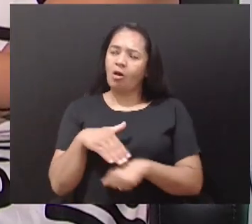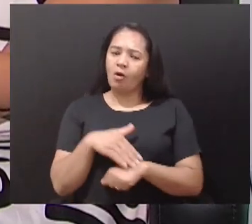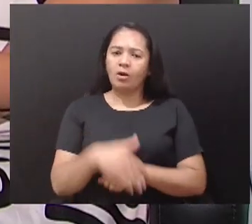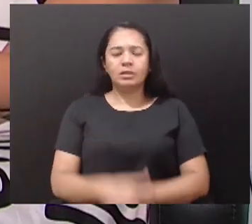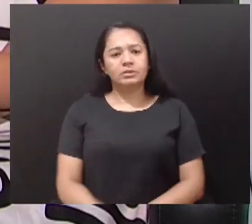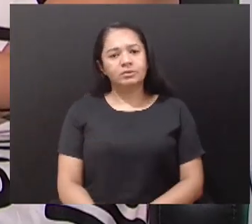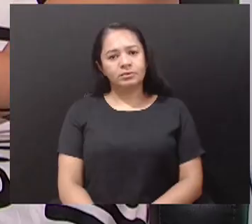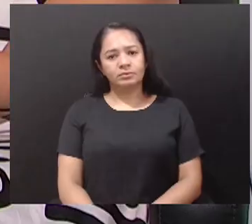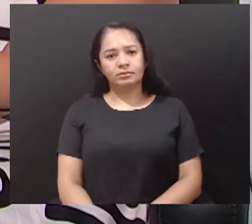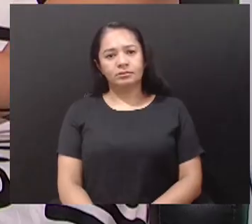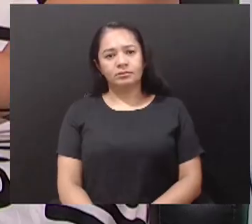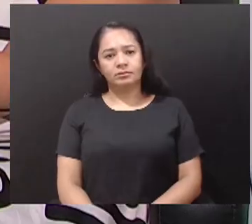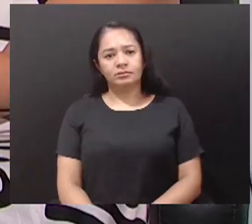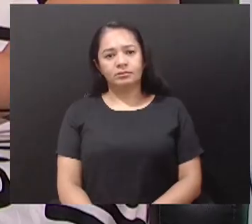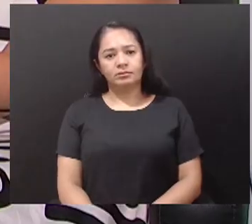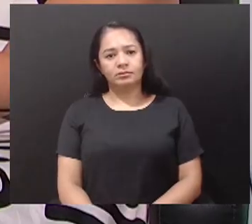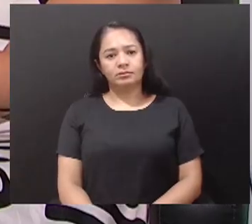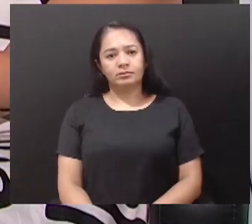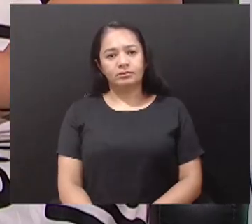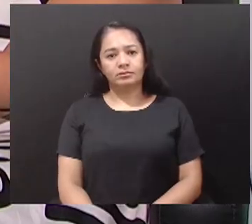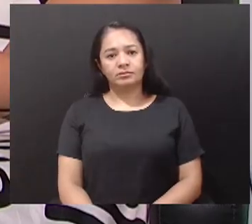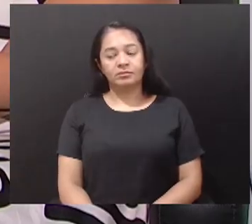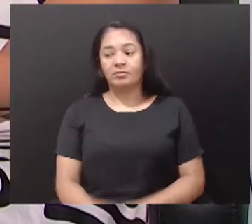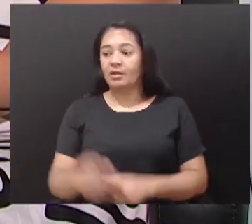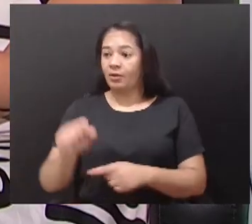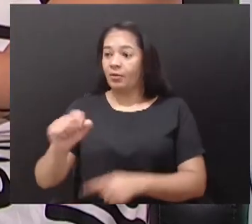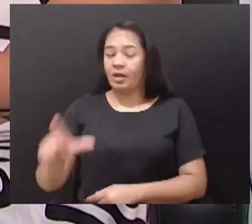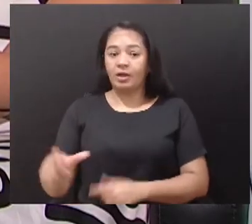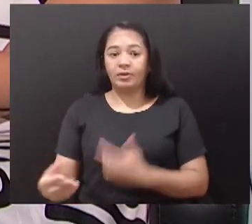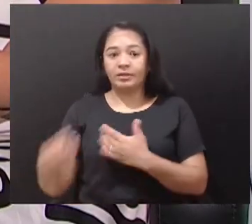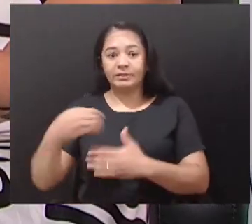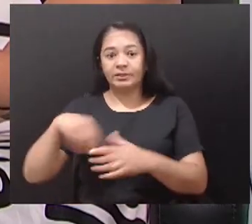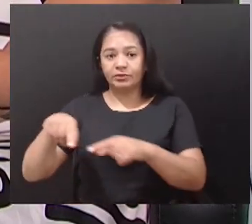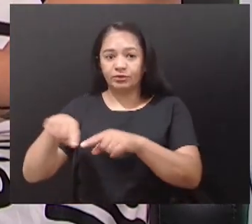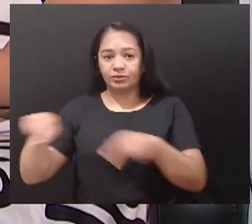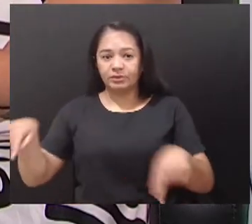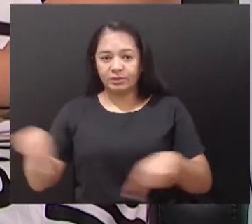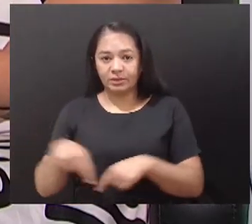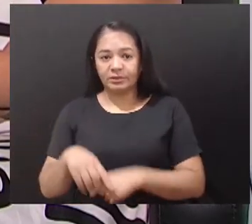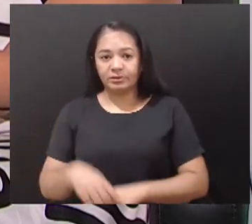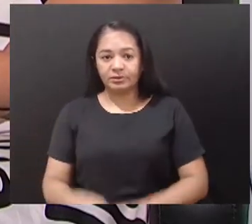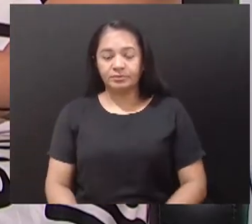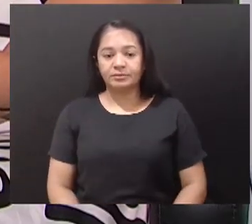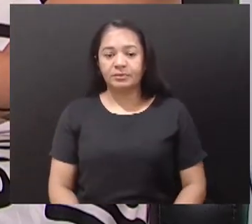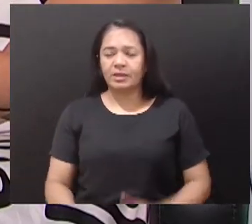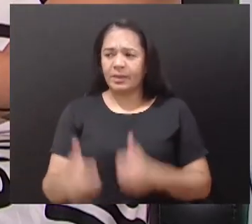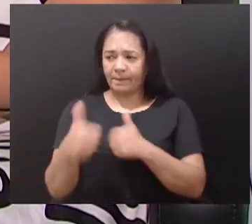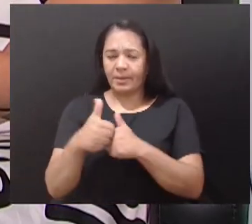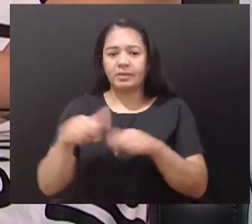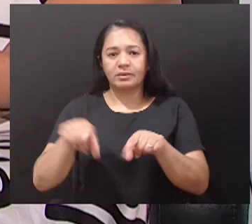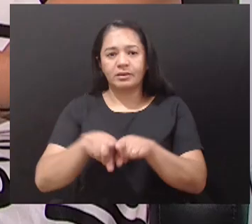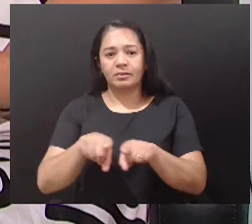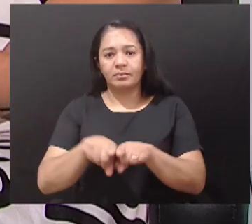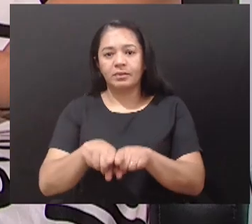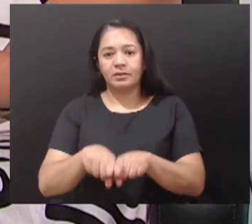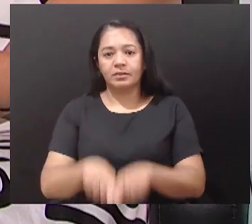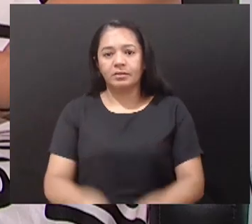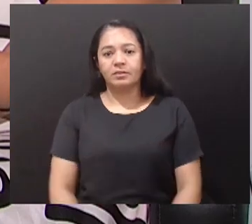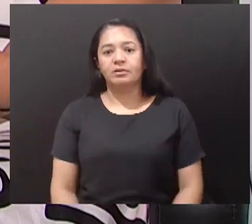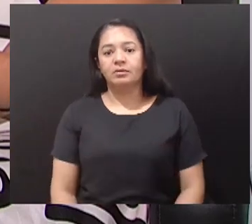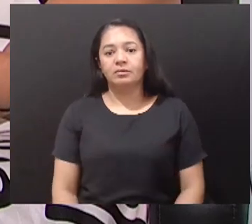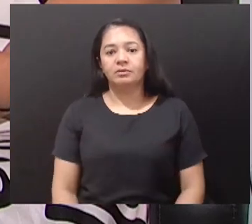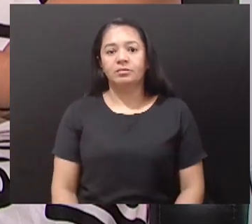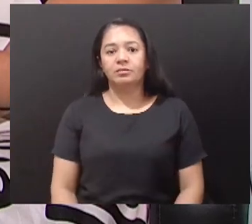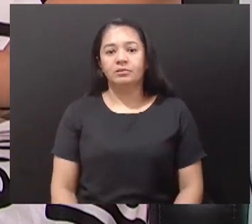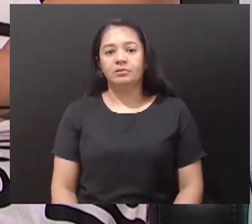eu aluguei um espaço dentro de um salão. Tá? Que era aqui perto também, eu quis ficar... É chamado aquele, alugou uma cadeira ou não?